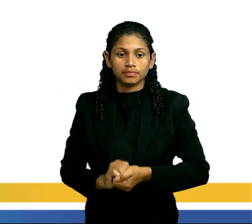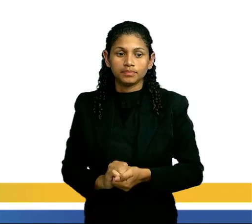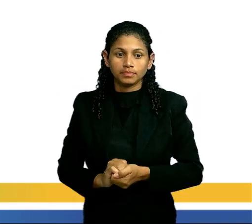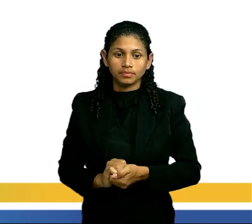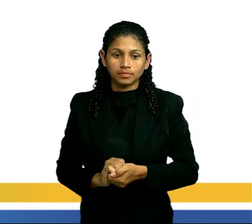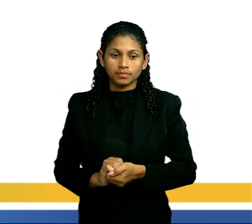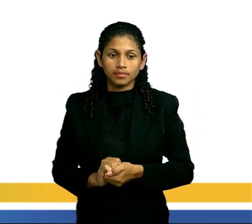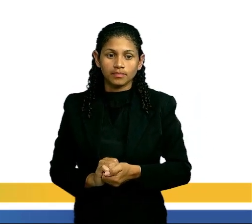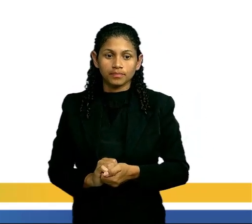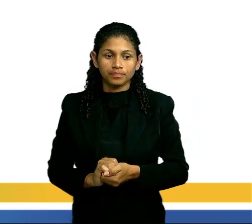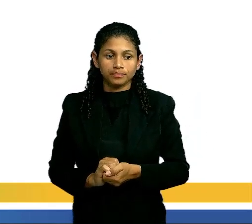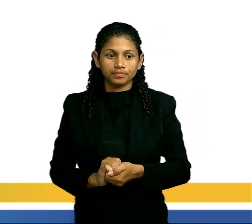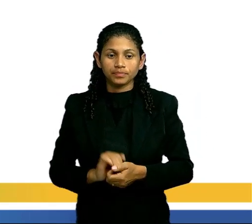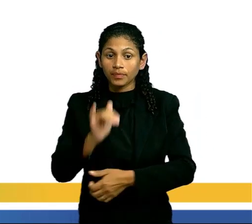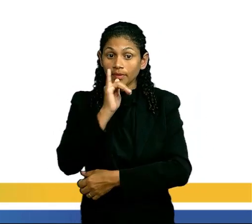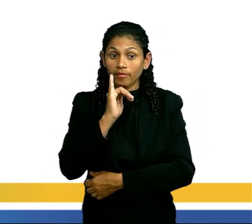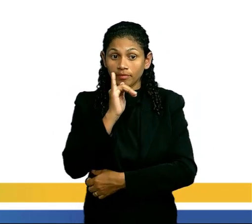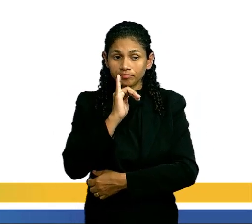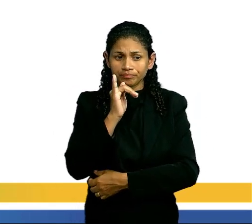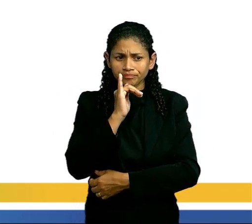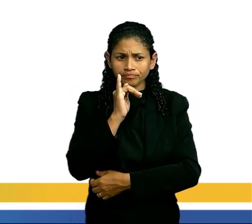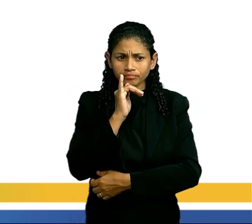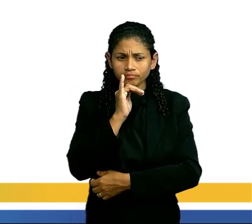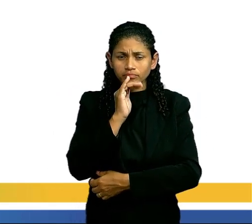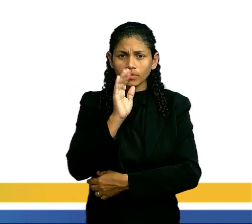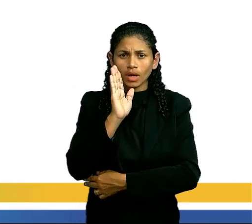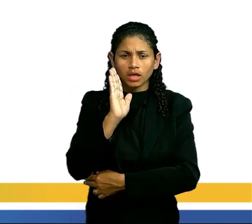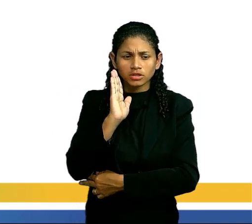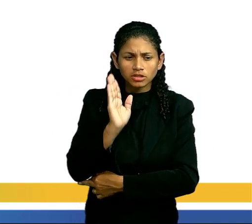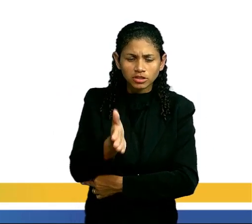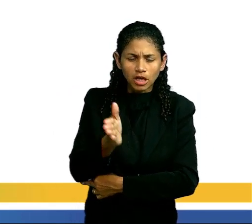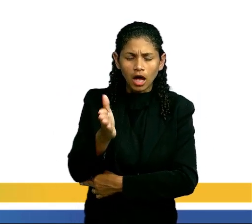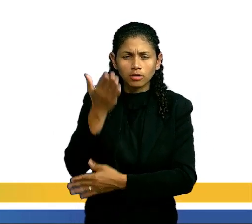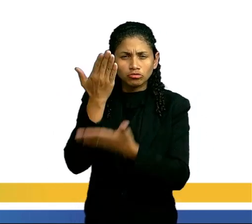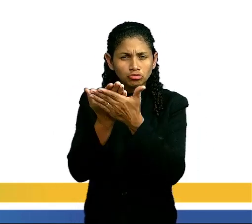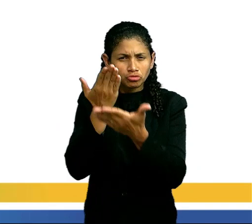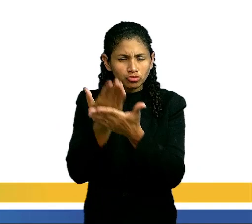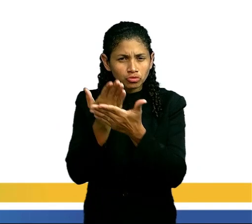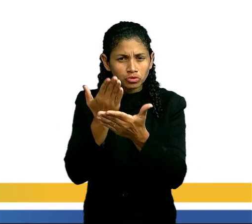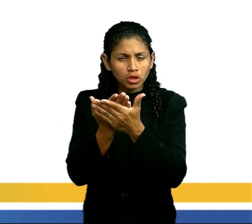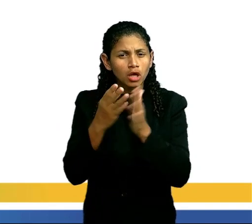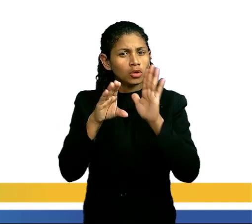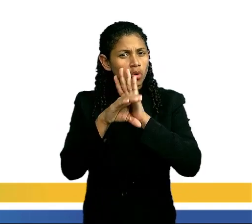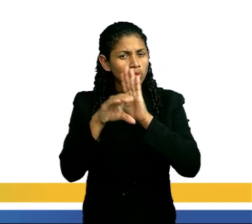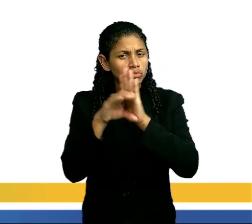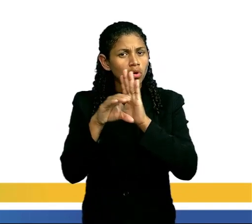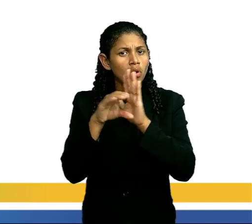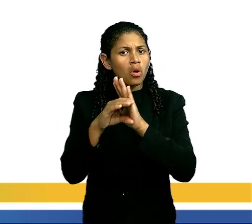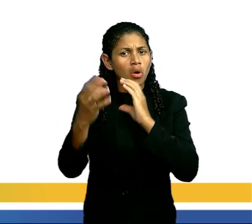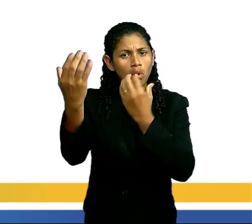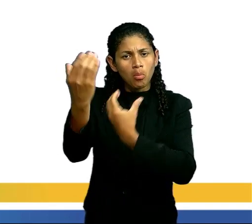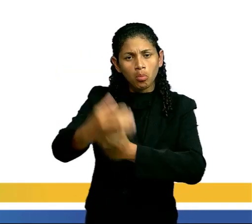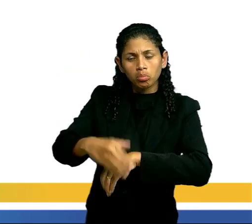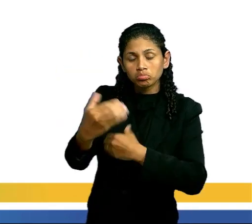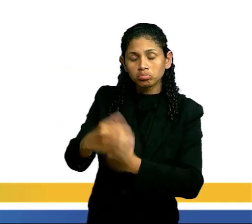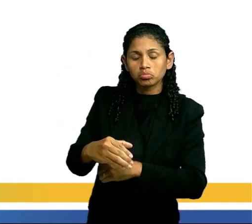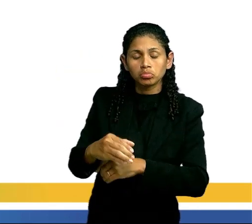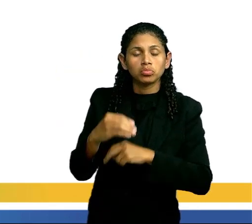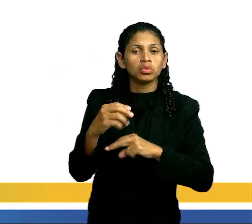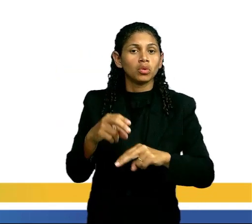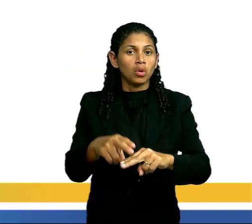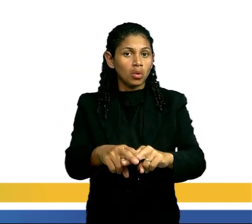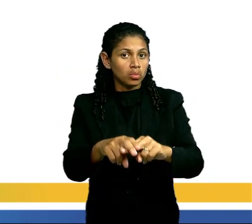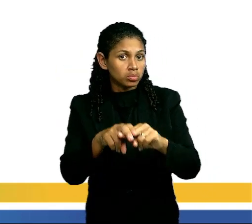diz: havia estudado toda a matéria para o concurso, portanto, não ficou receosa